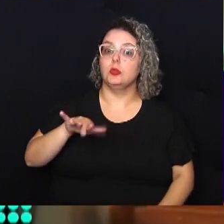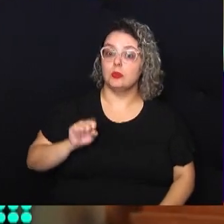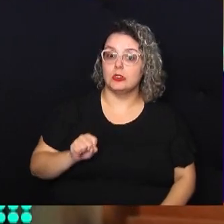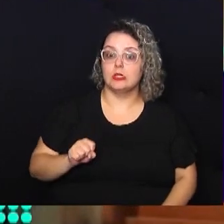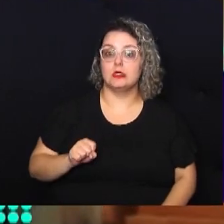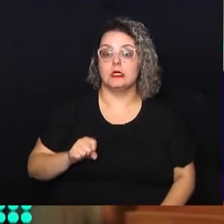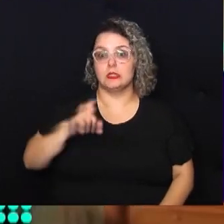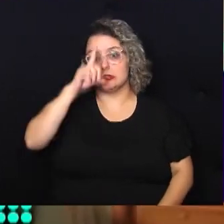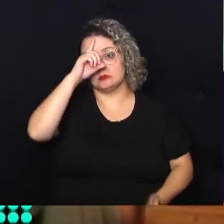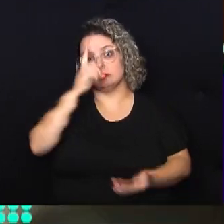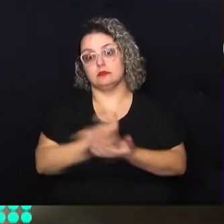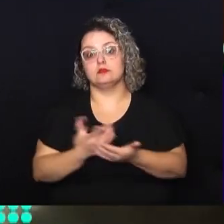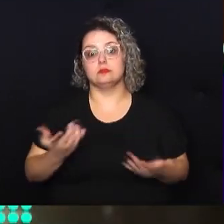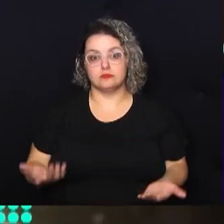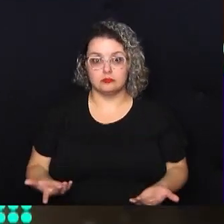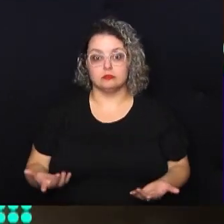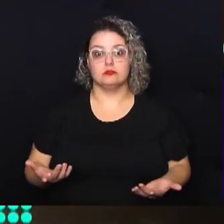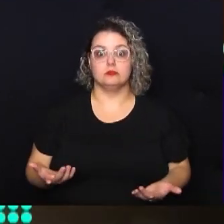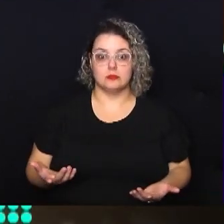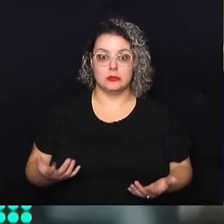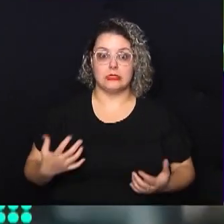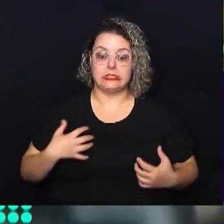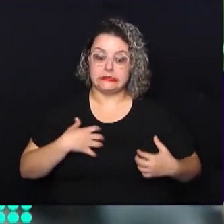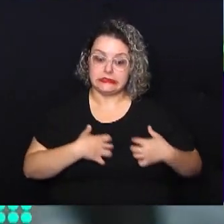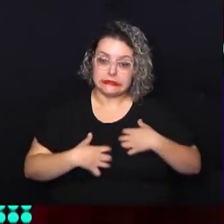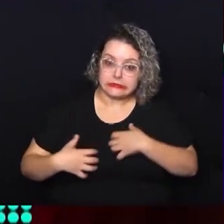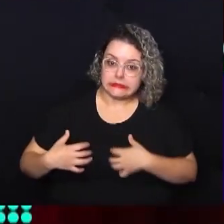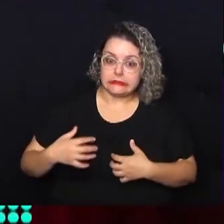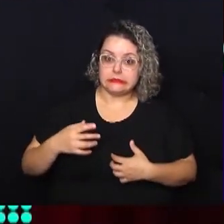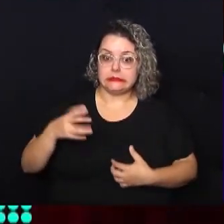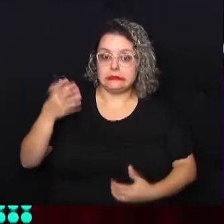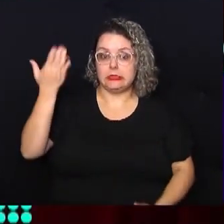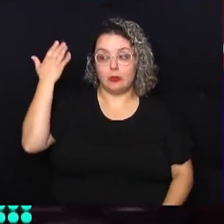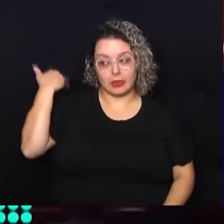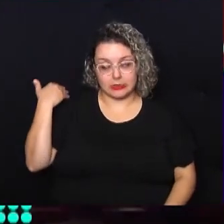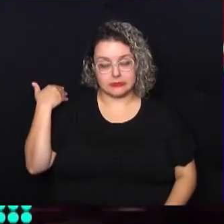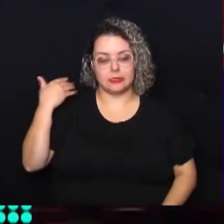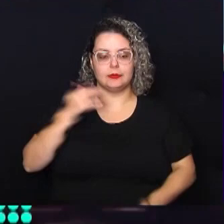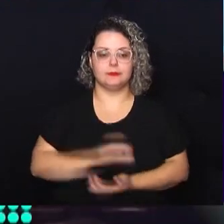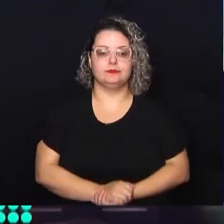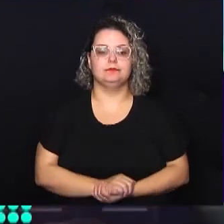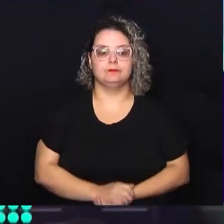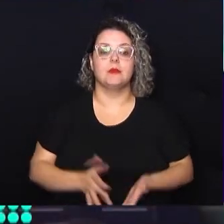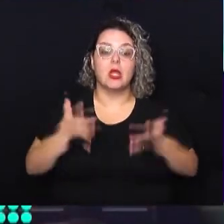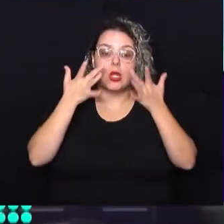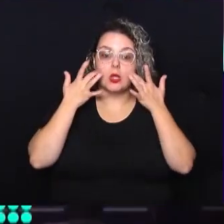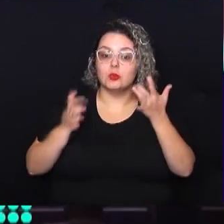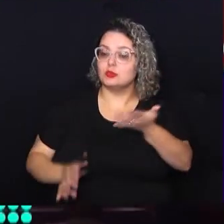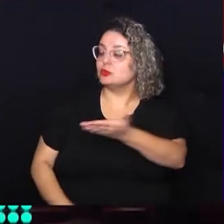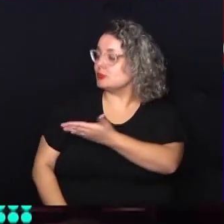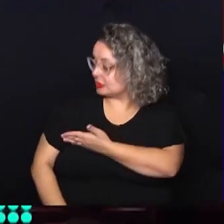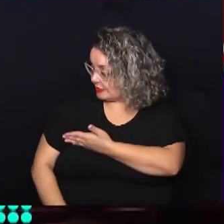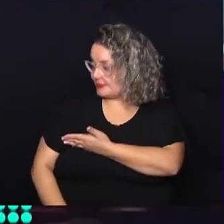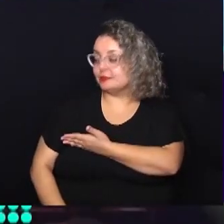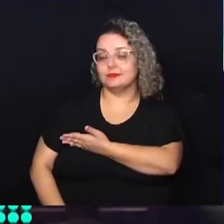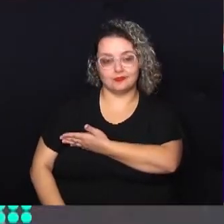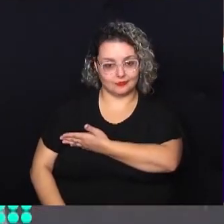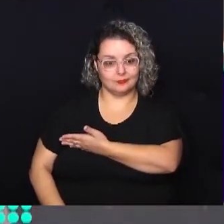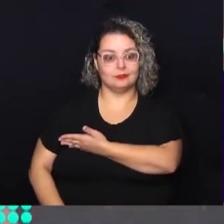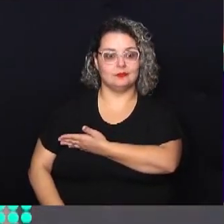montar um espetáculo que irá mexer com esse trágico passado. No Teatro Oficina do Estudante, sábado e domingo,